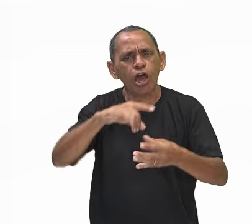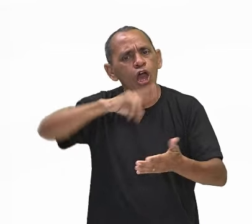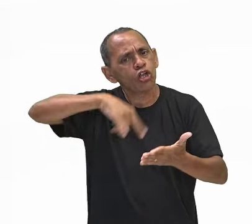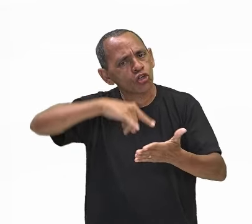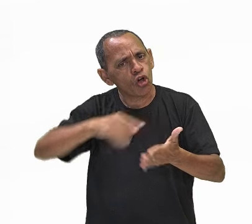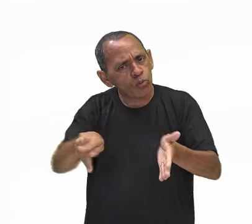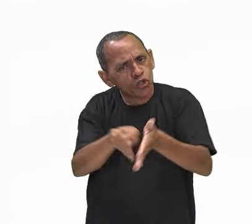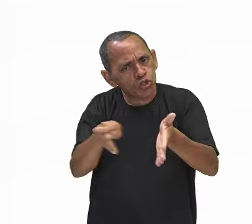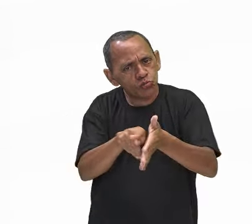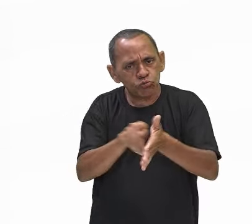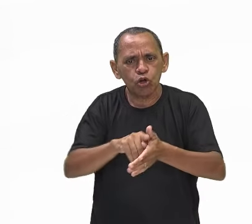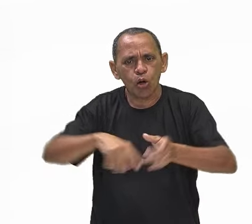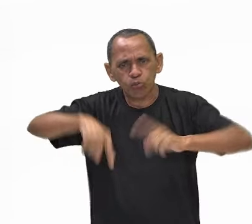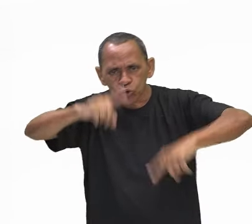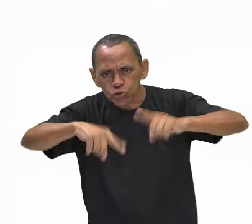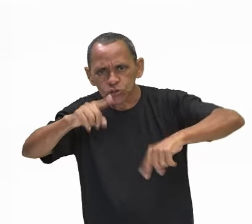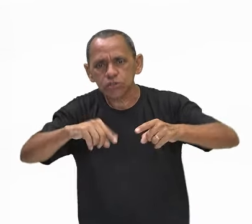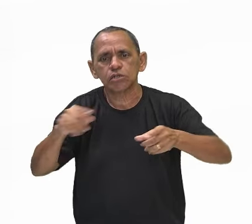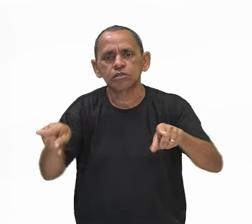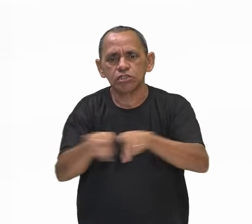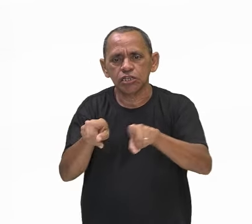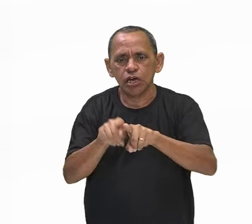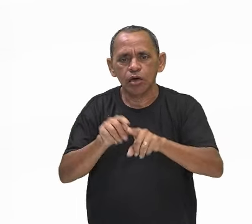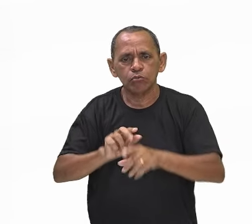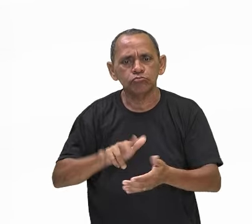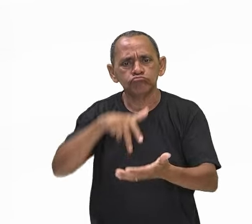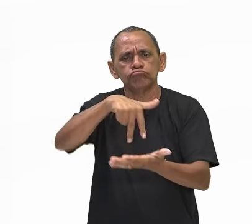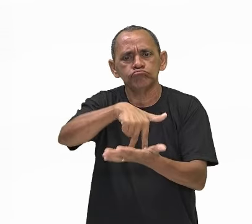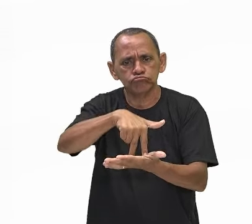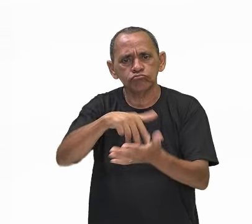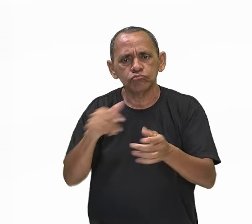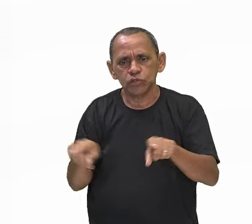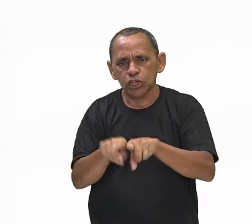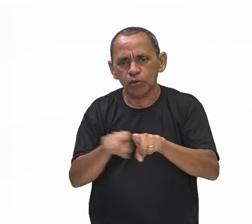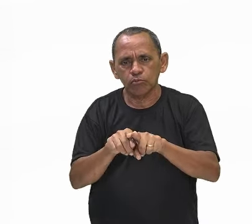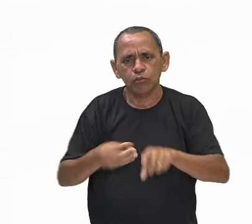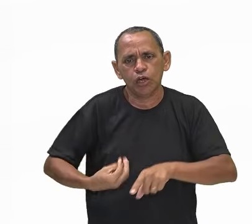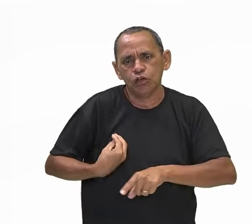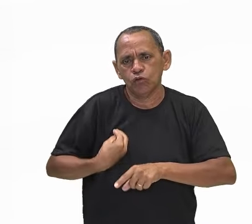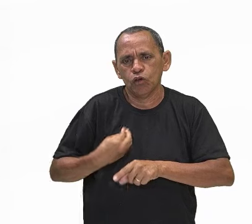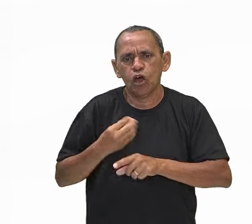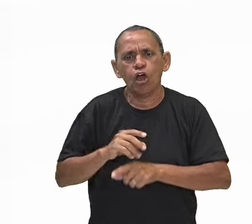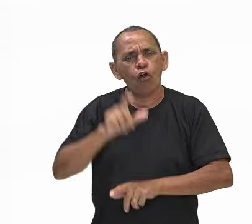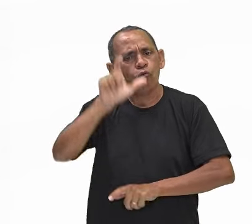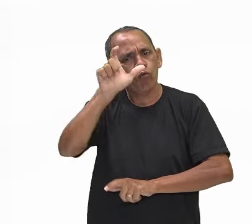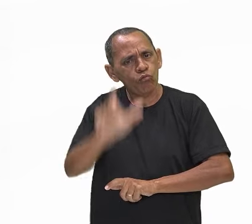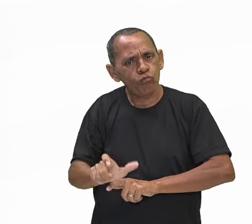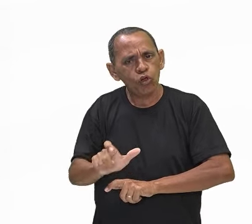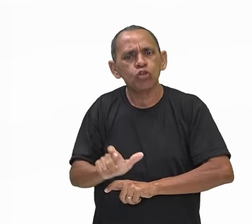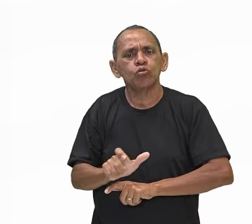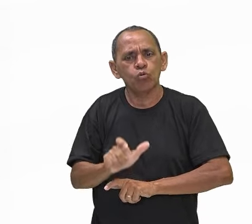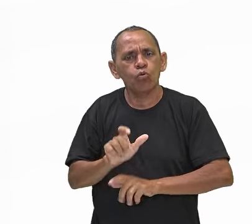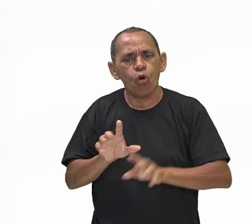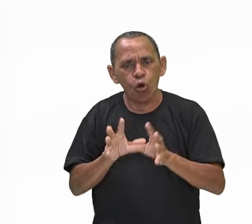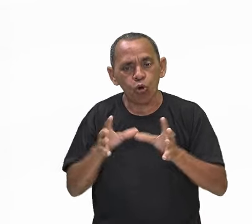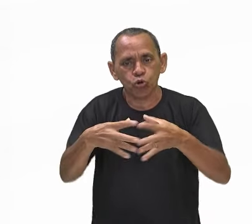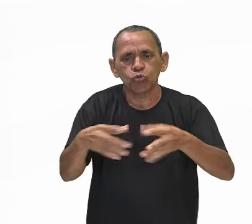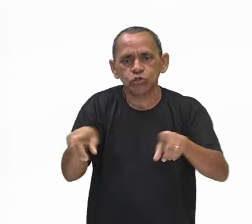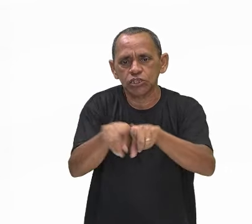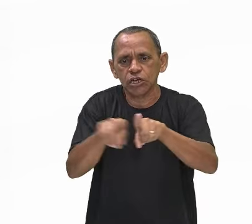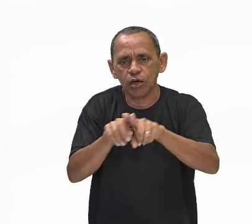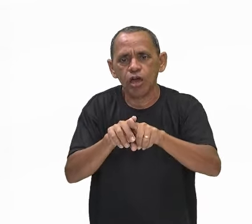autonomia, colaboração, protagonismo e autoria na construção da vida pessoal e coletiva, de modo a fomentar o letramento